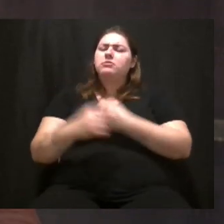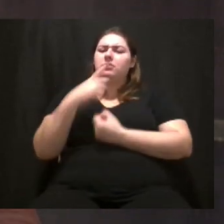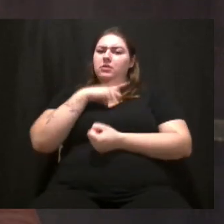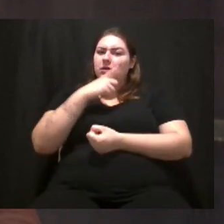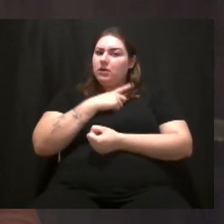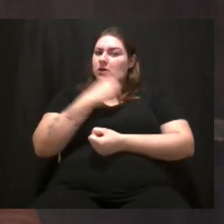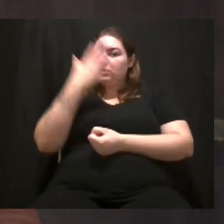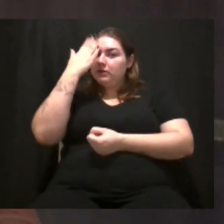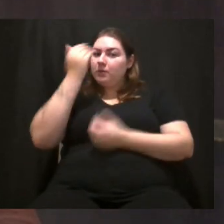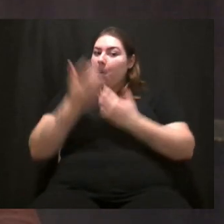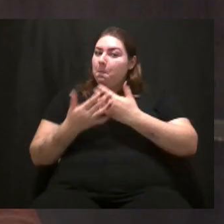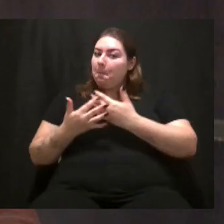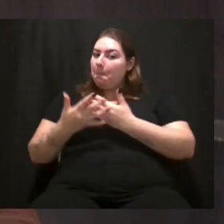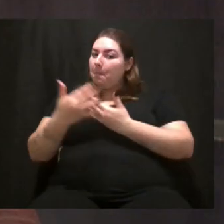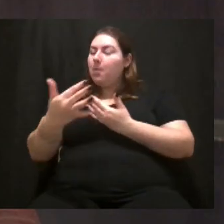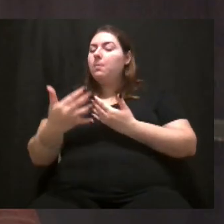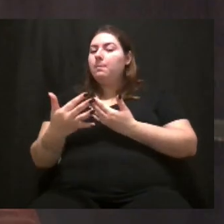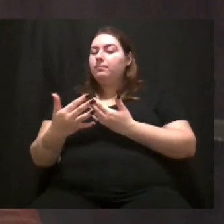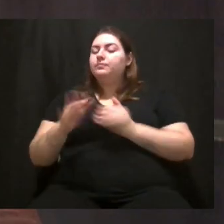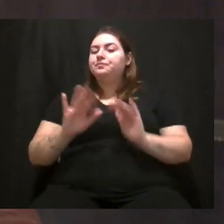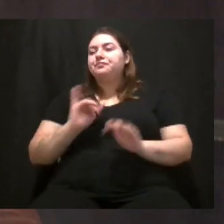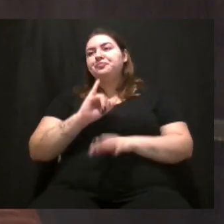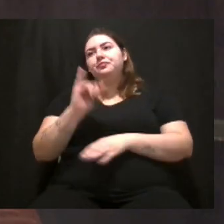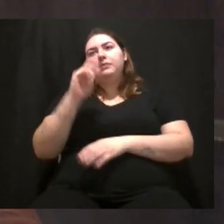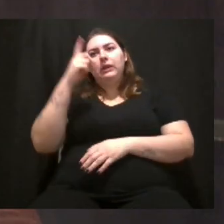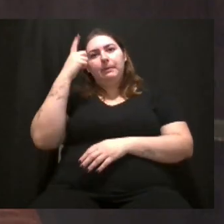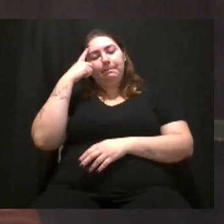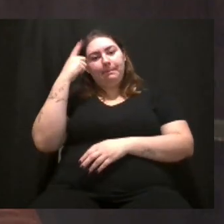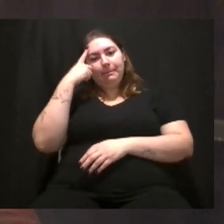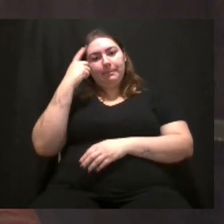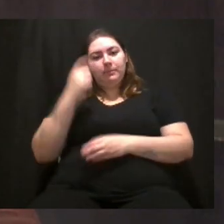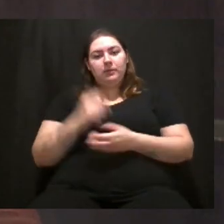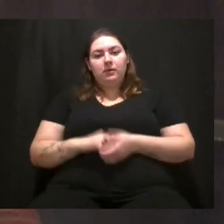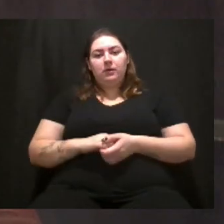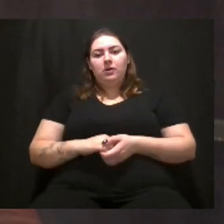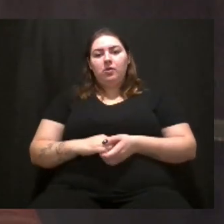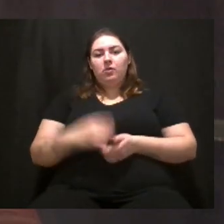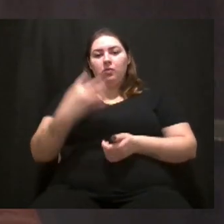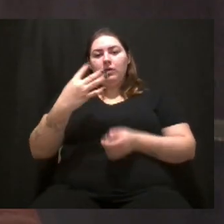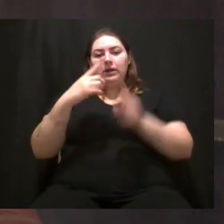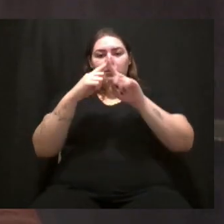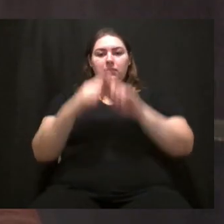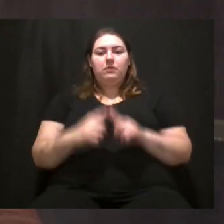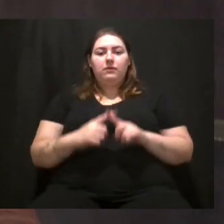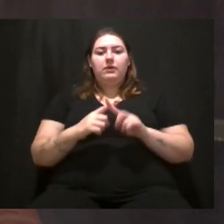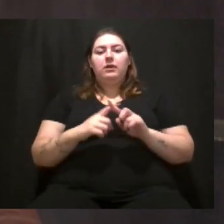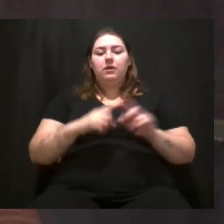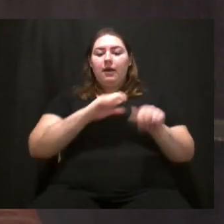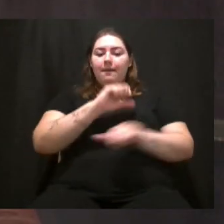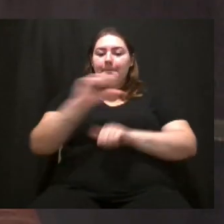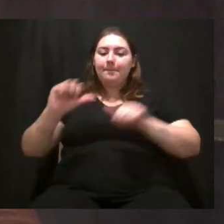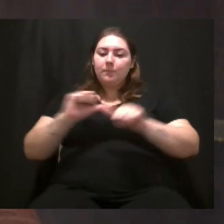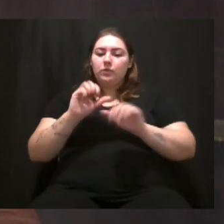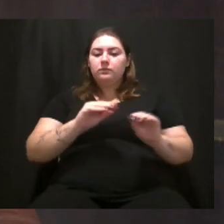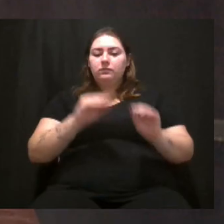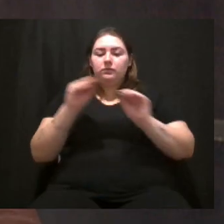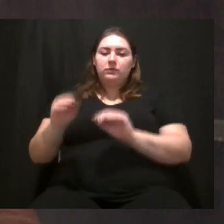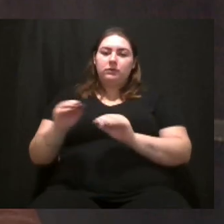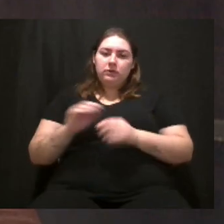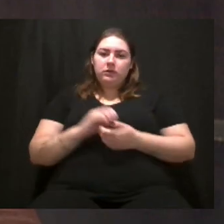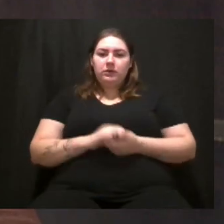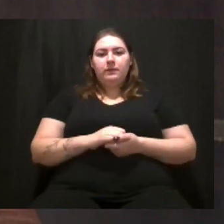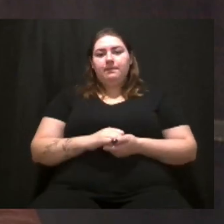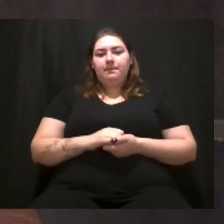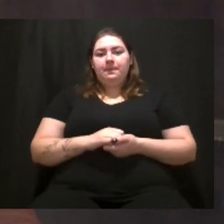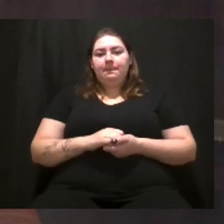né? Porque se a gente pensar, minimamente 4 vezes ela vai mudar de escola, né? A pré-escola, depois ali da 1ª à 5ª, depois da 6ª